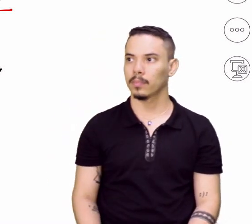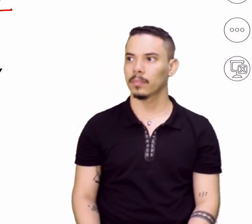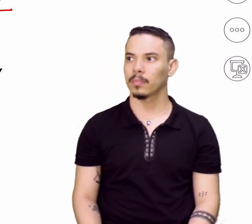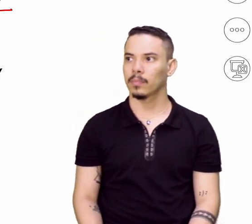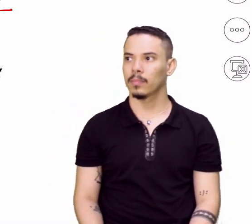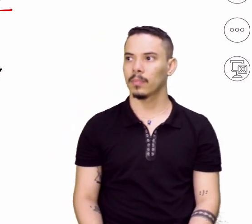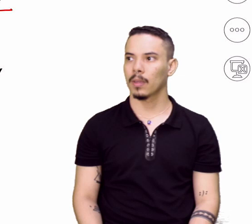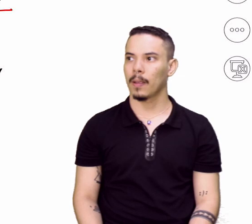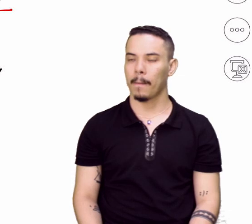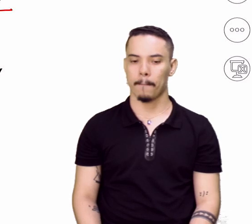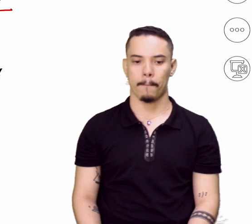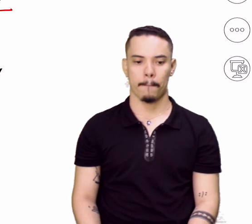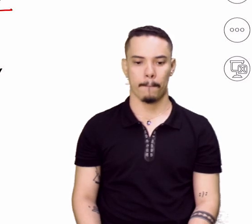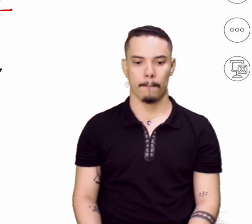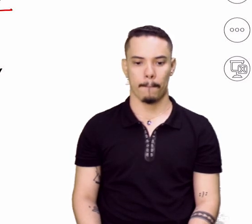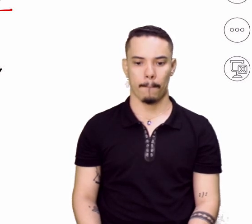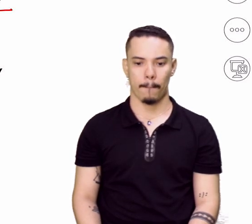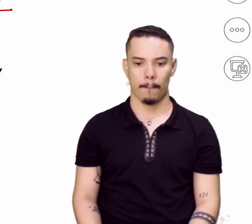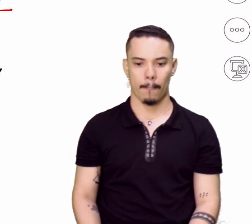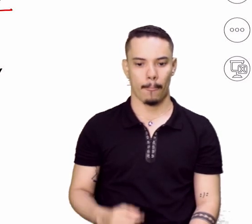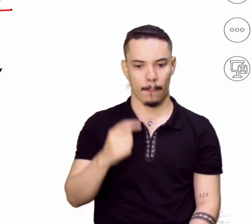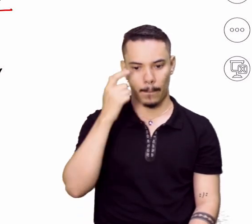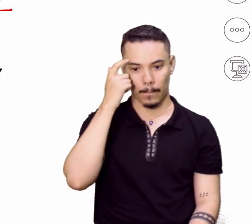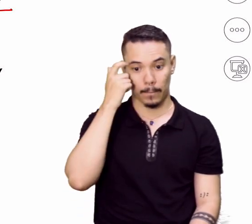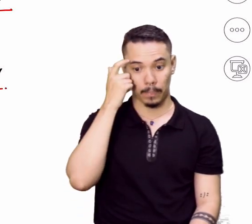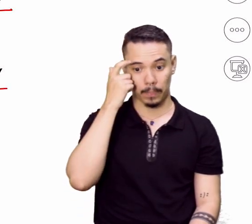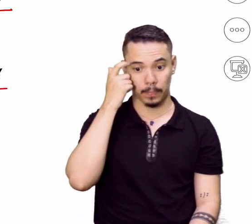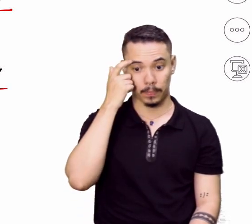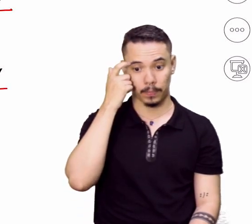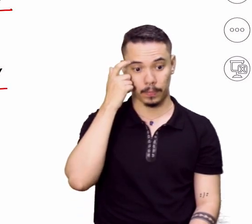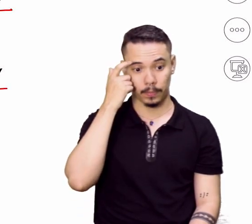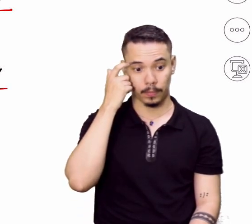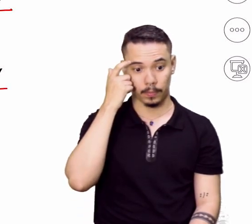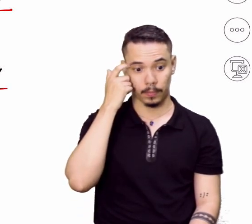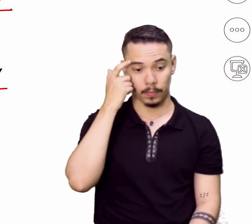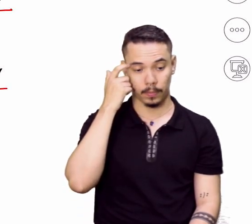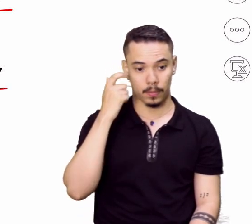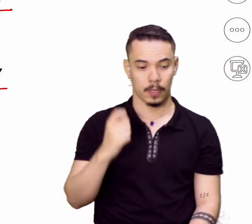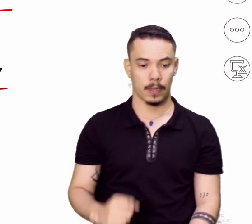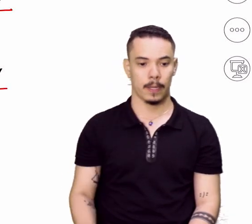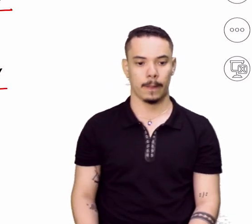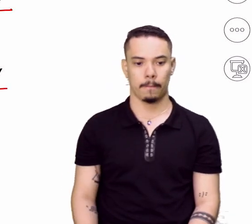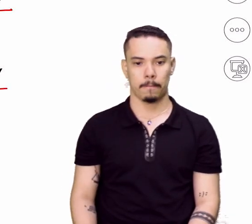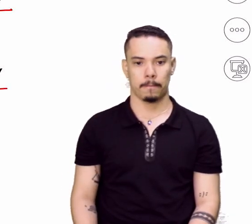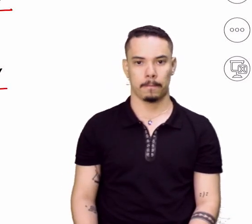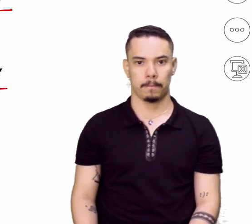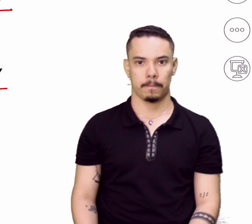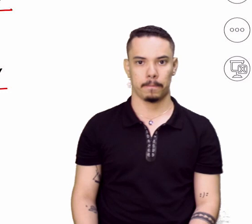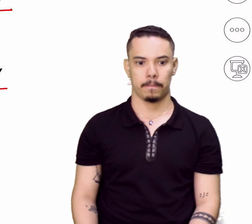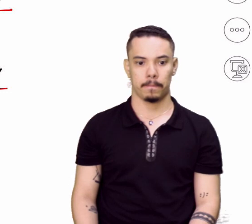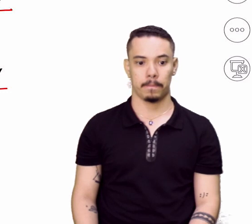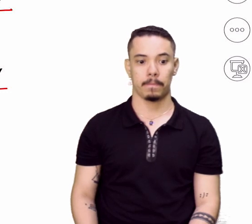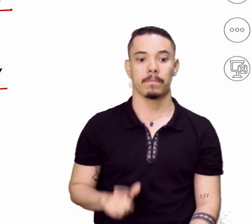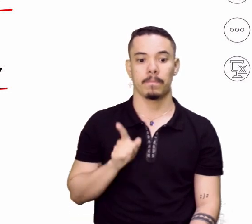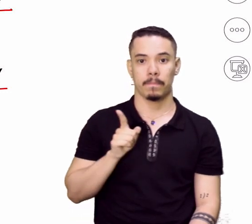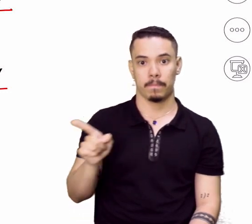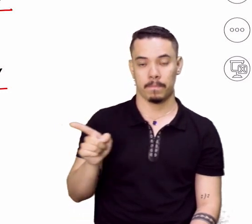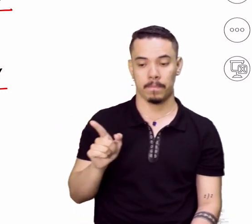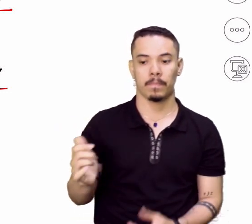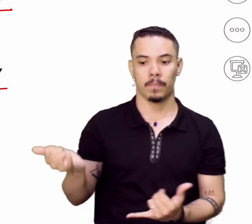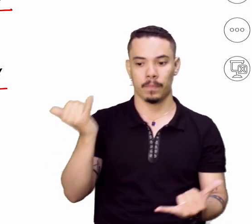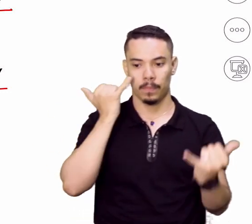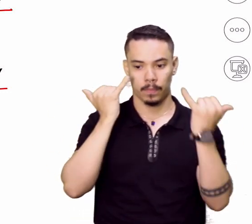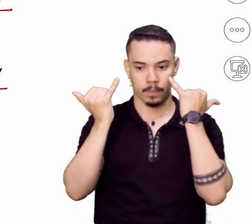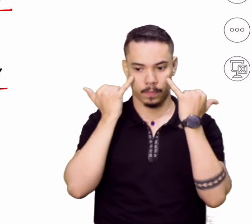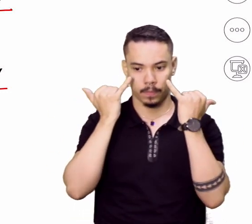The hotel, which was 100 years old, was very comfortable. Essa informação